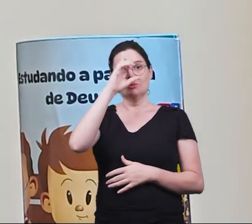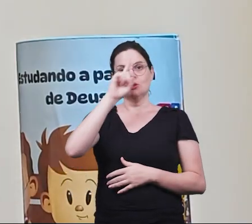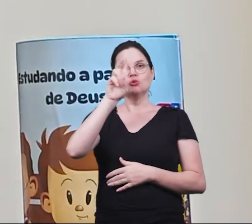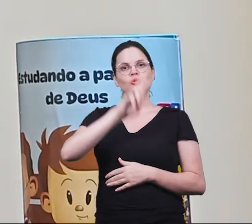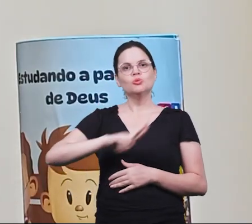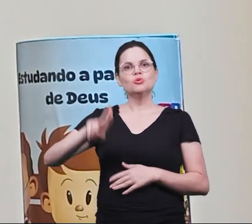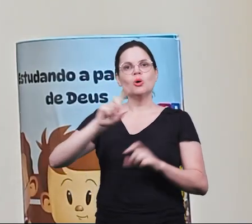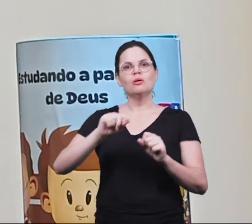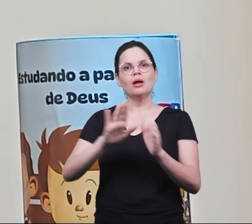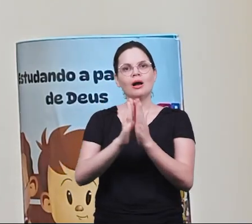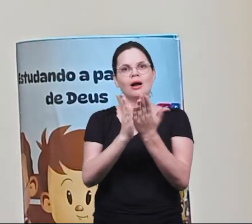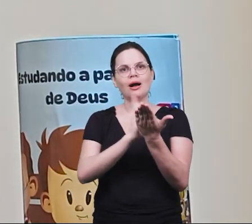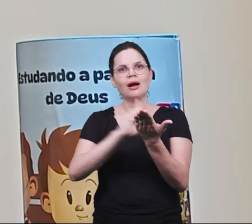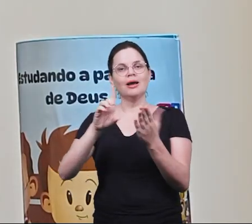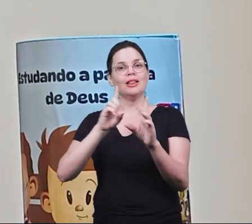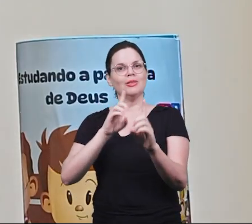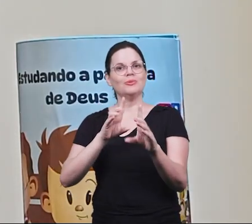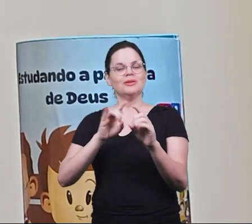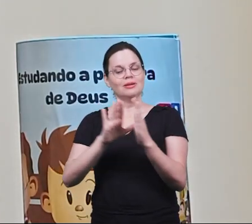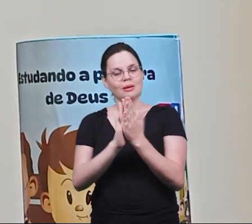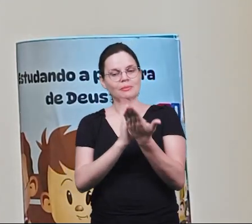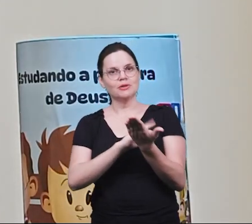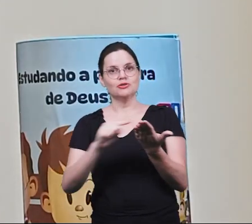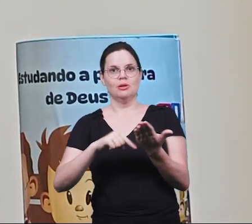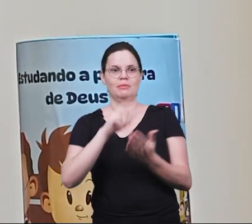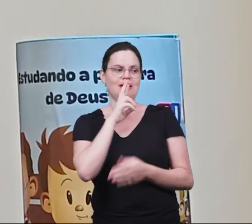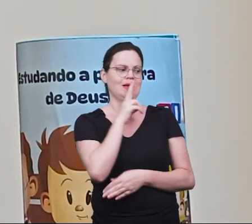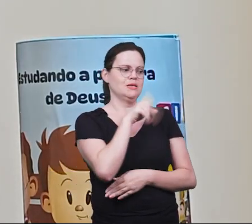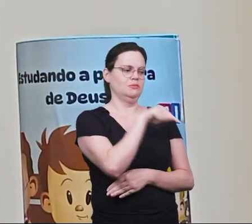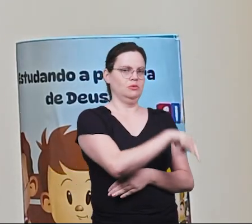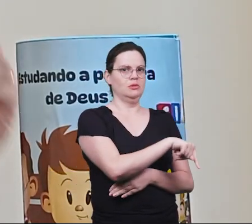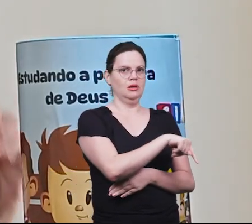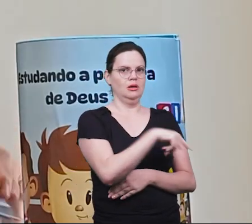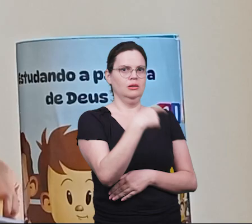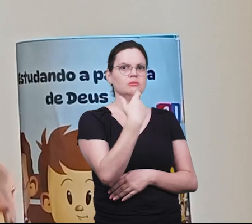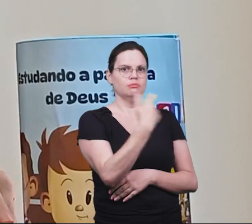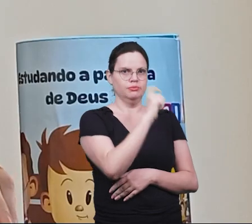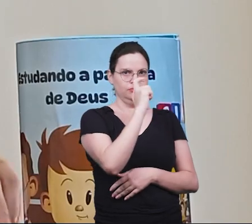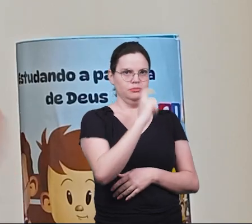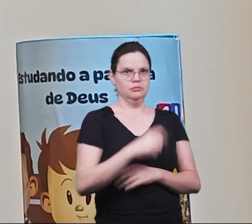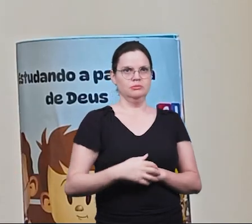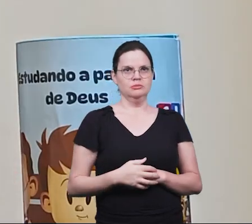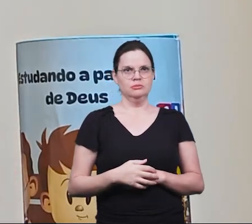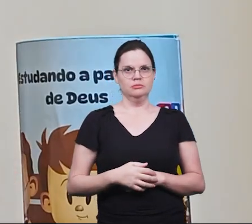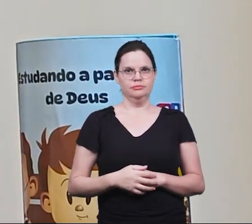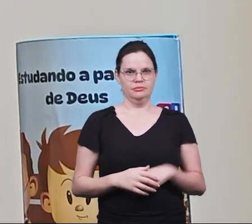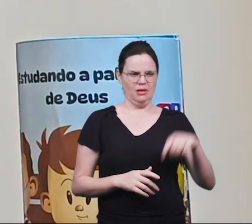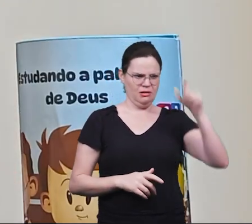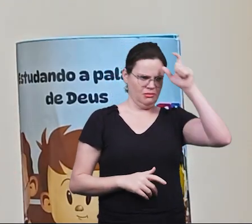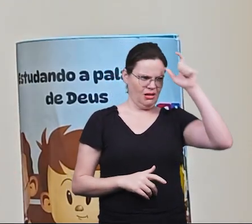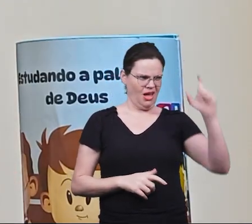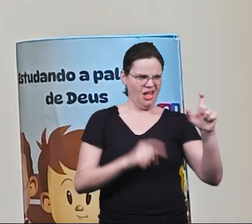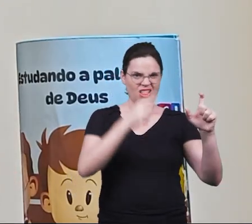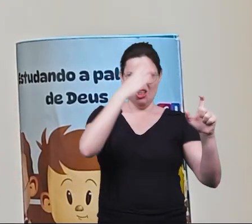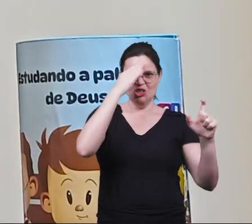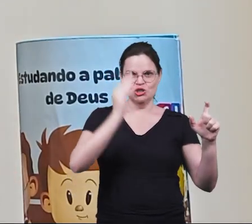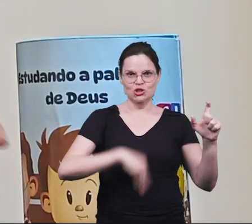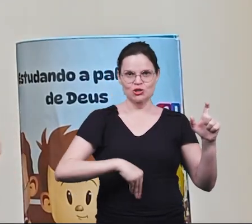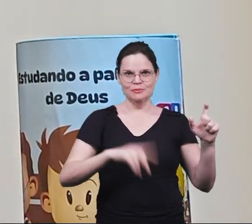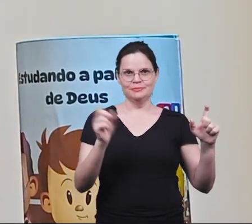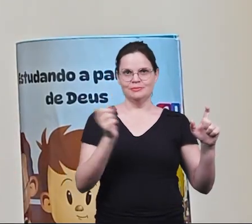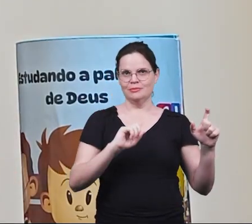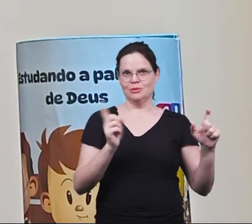para responder ao que o inimigo tinha falado com ele. Mas vocês acham que o inimigo